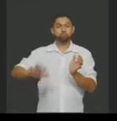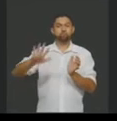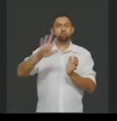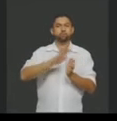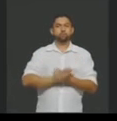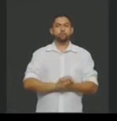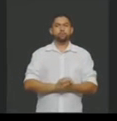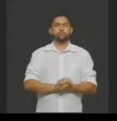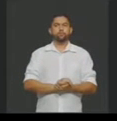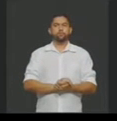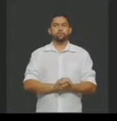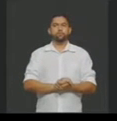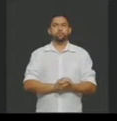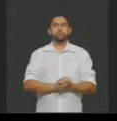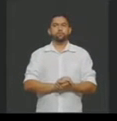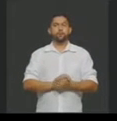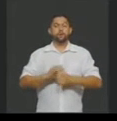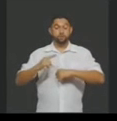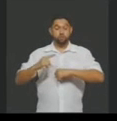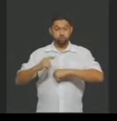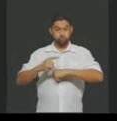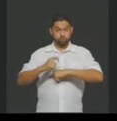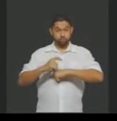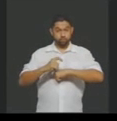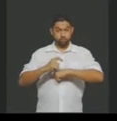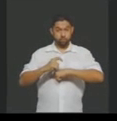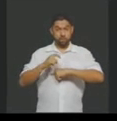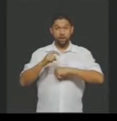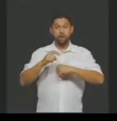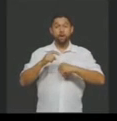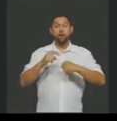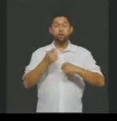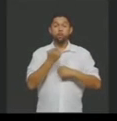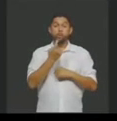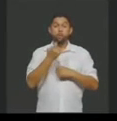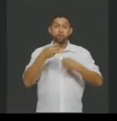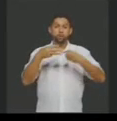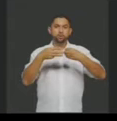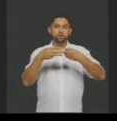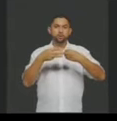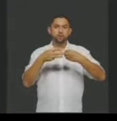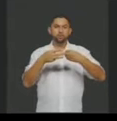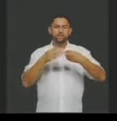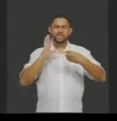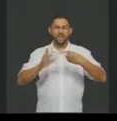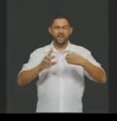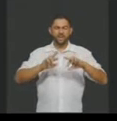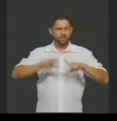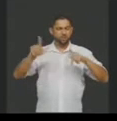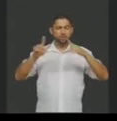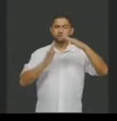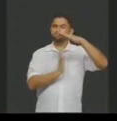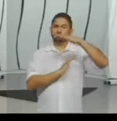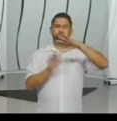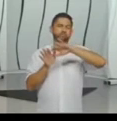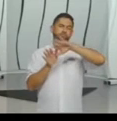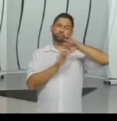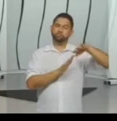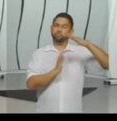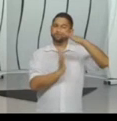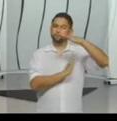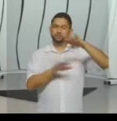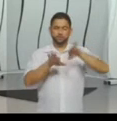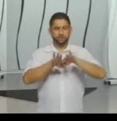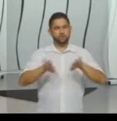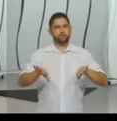Os protozoários, eles são unicelulares. Então, olha só, já tem uma grande diferença aqui de algas e protozoários.